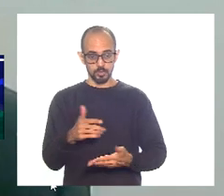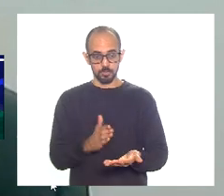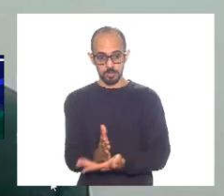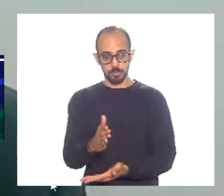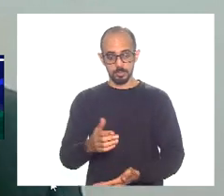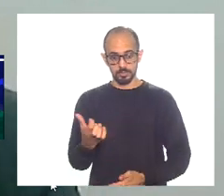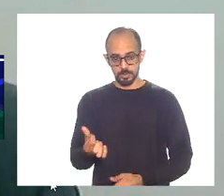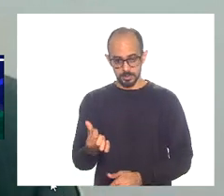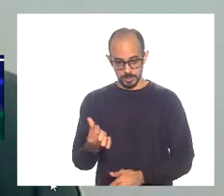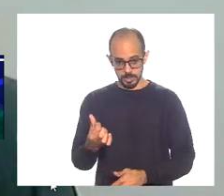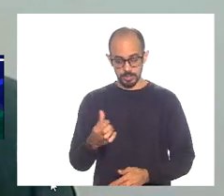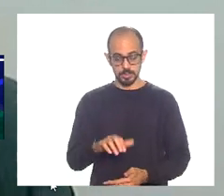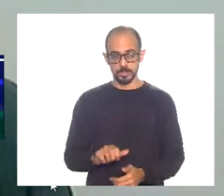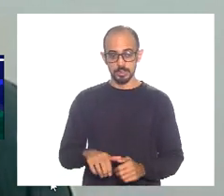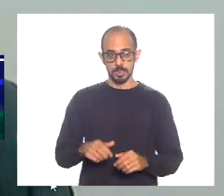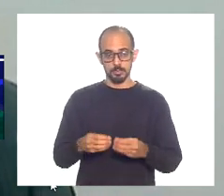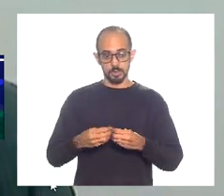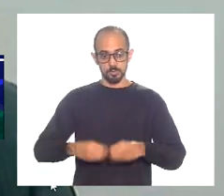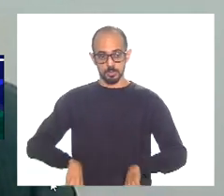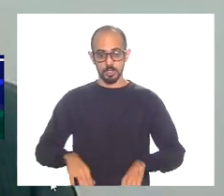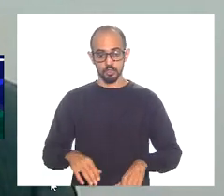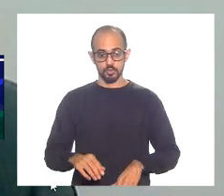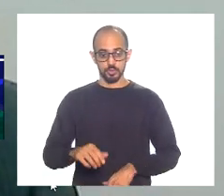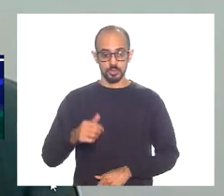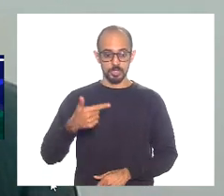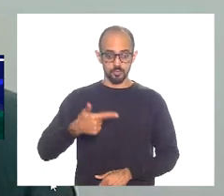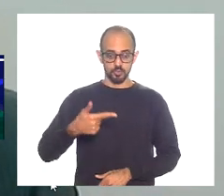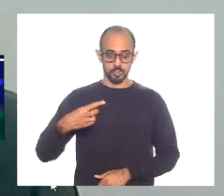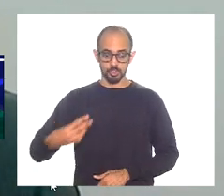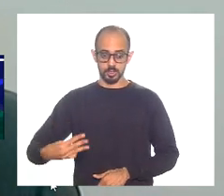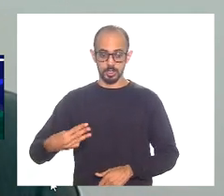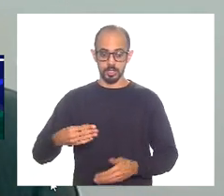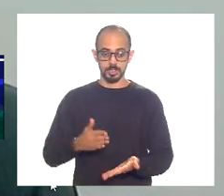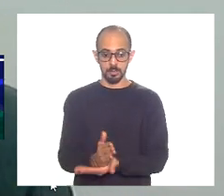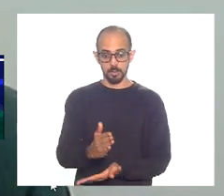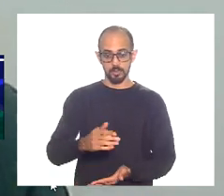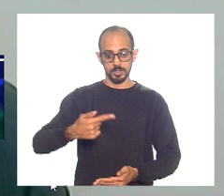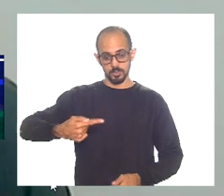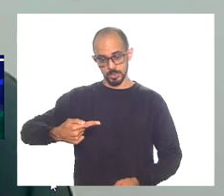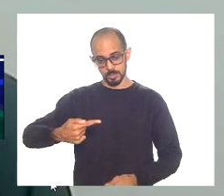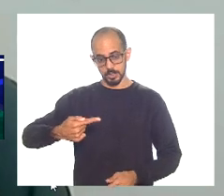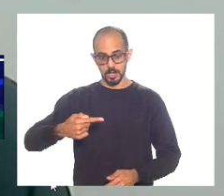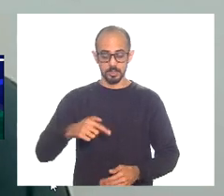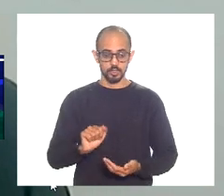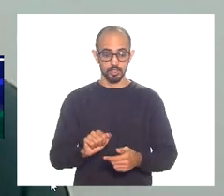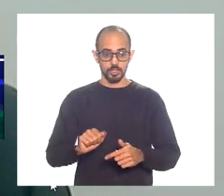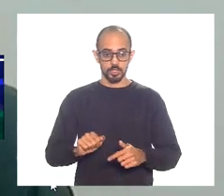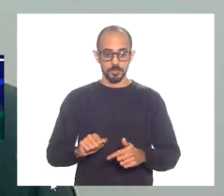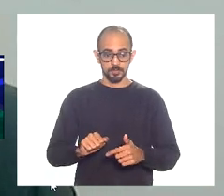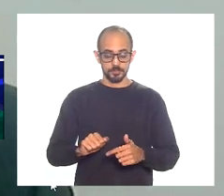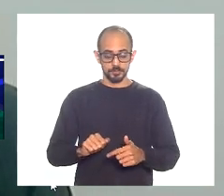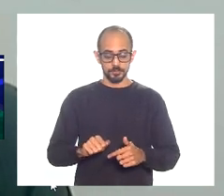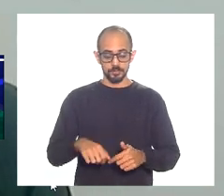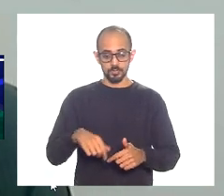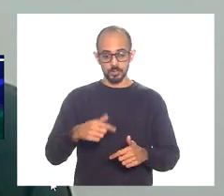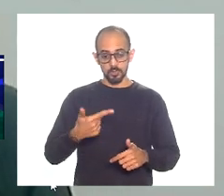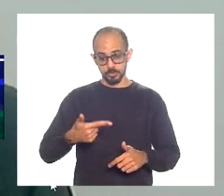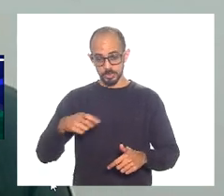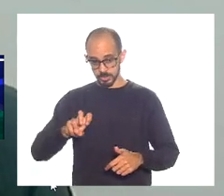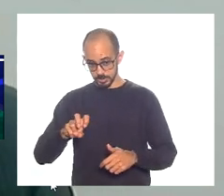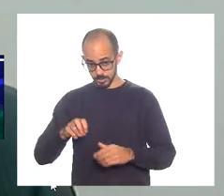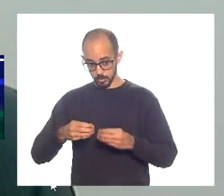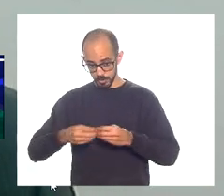da emenda 6. Pela prejudicabilidade da emenda 23, pela aprovação da emenda 7. Pela prejudicabilidade da emenda 25,